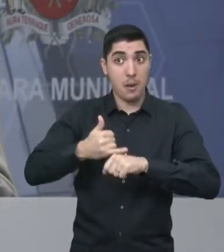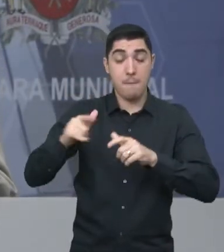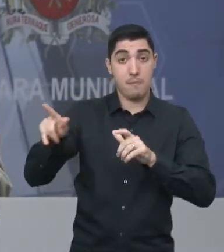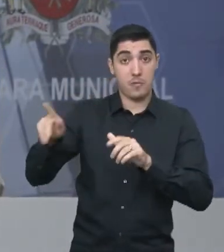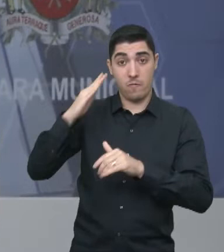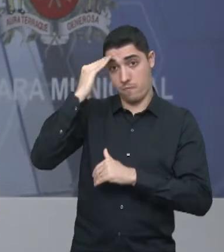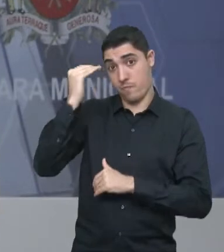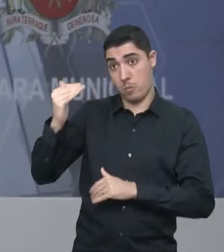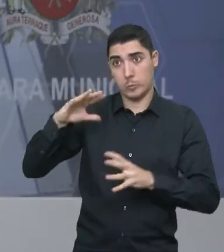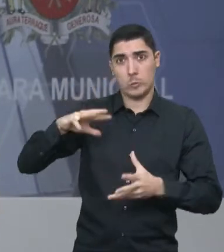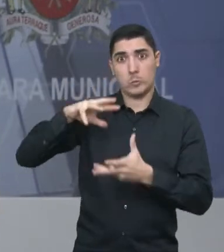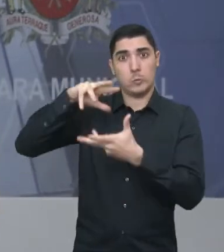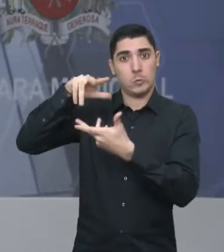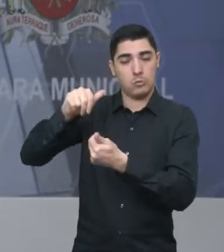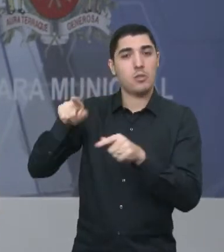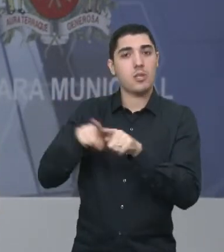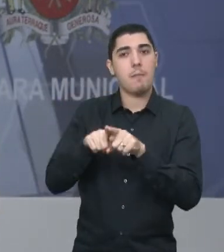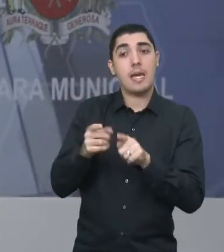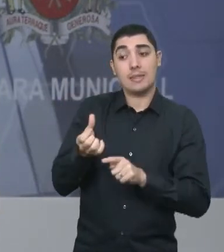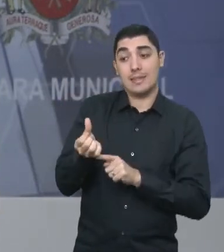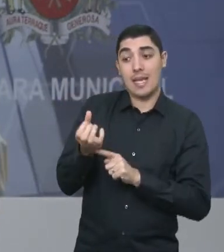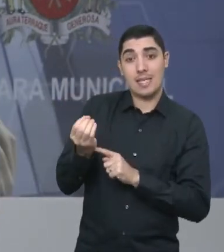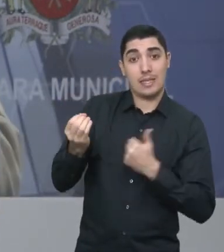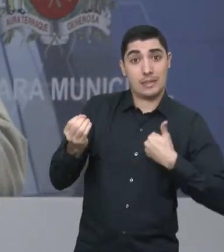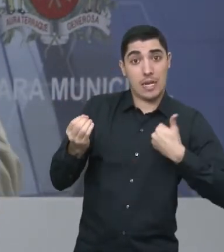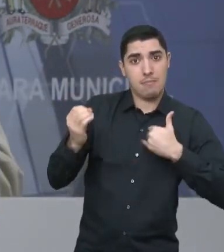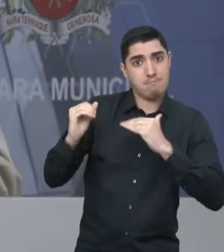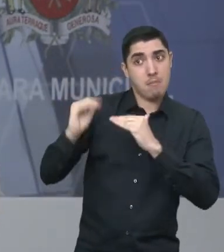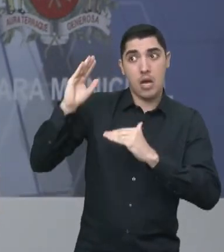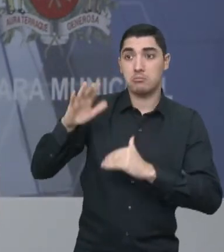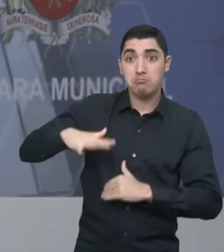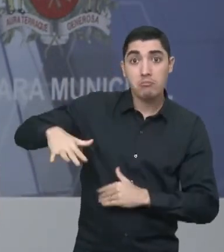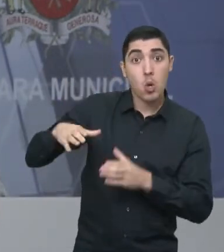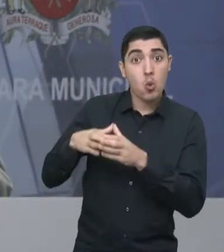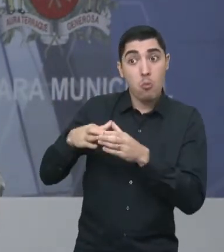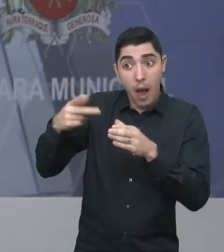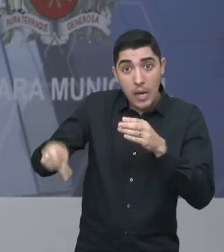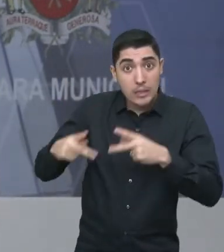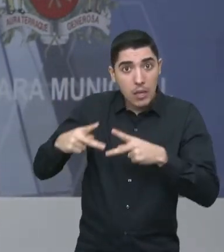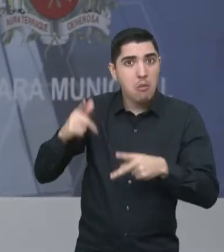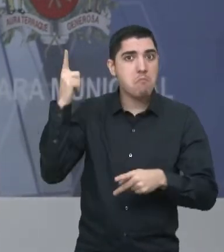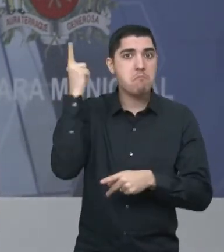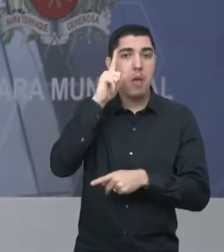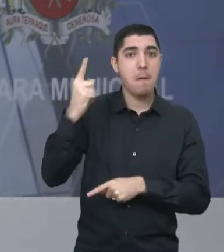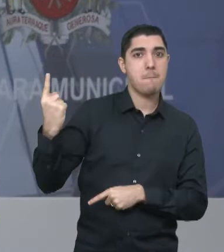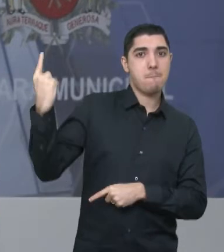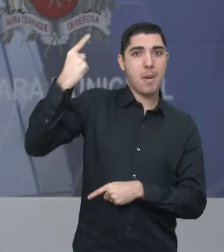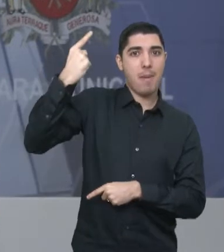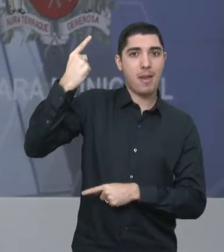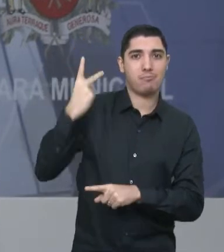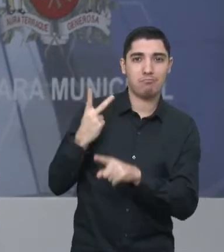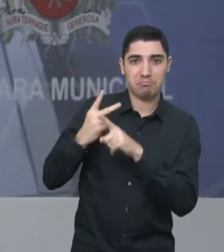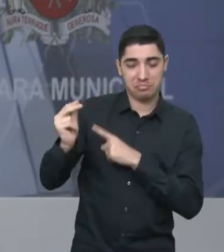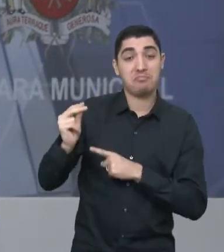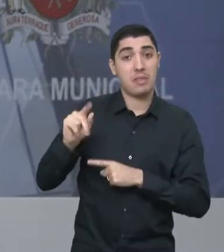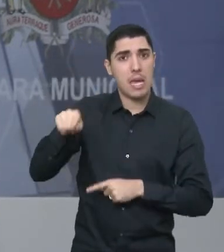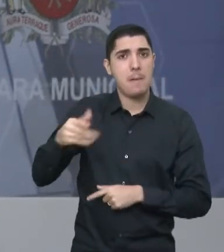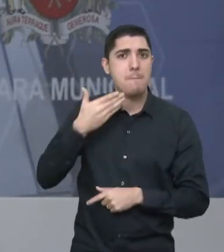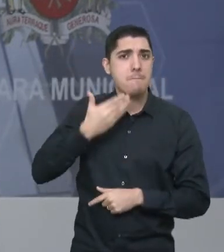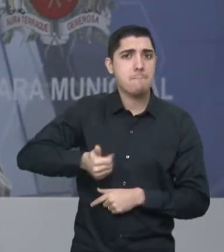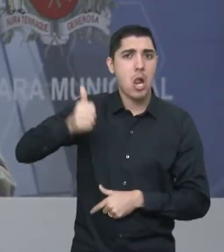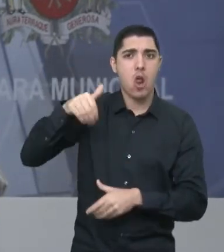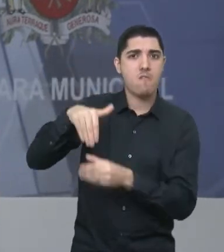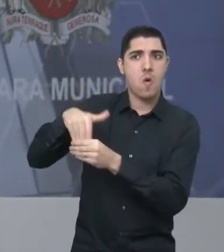categoria 60+, eles se classificaram em primeiro lugar, né? Sendo o mais bem votado